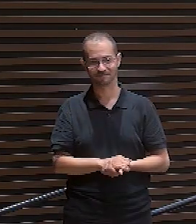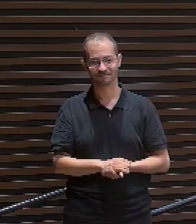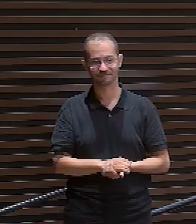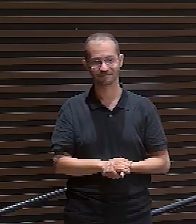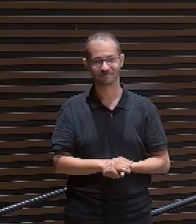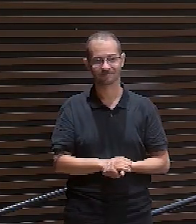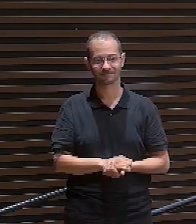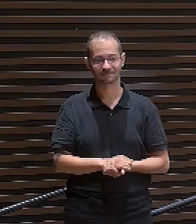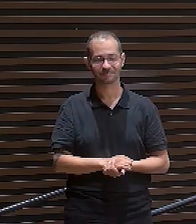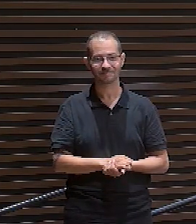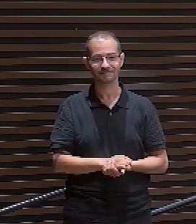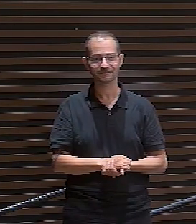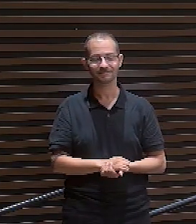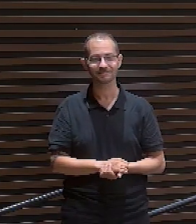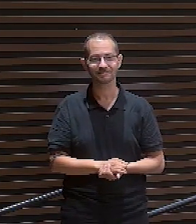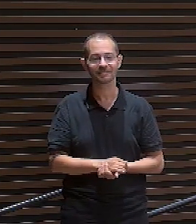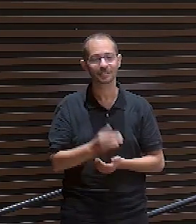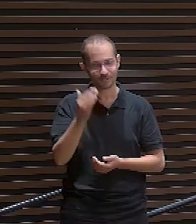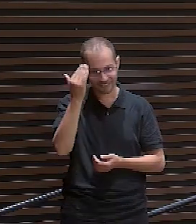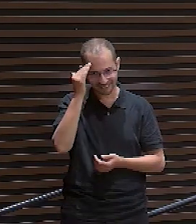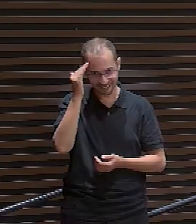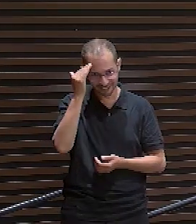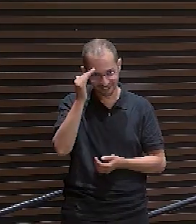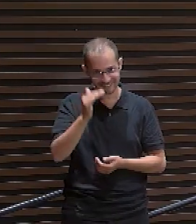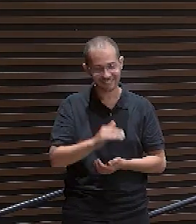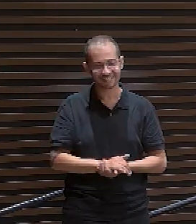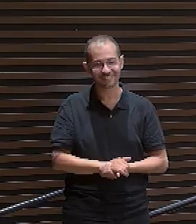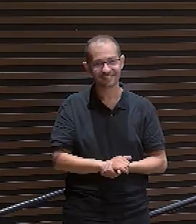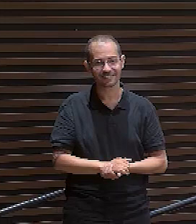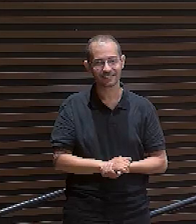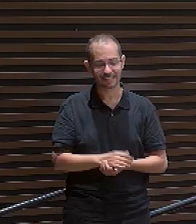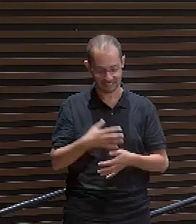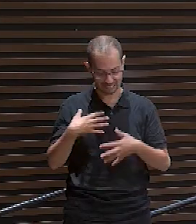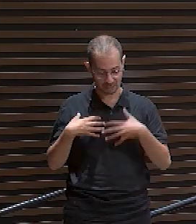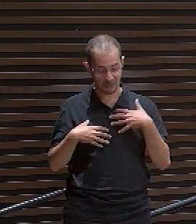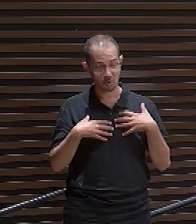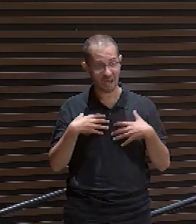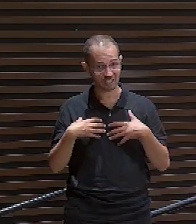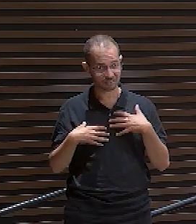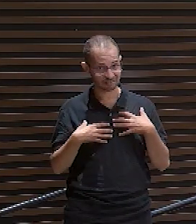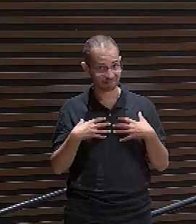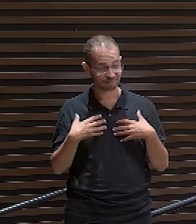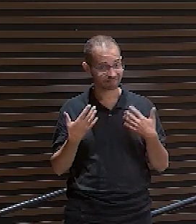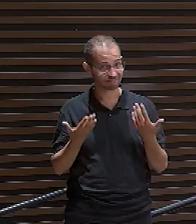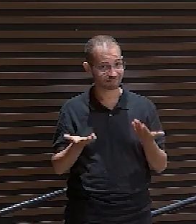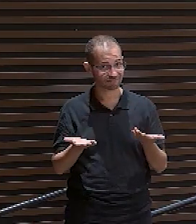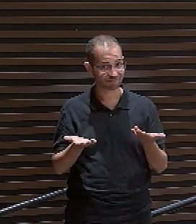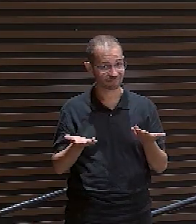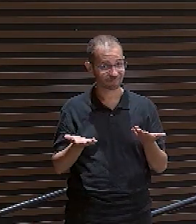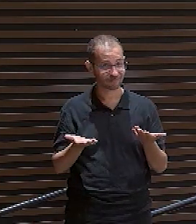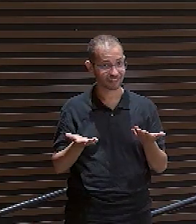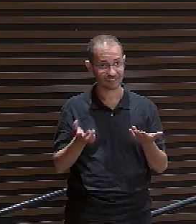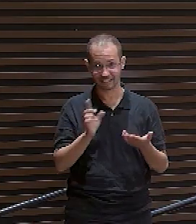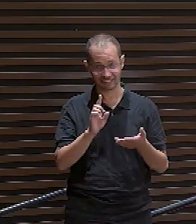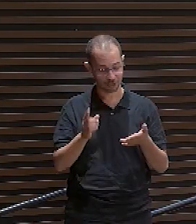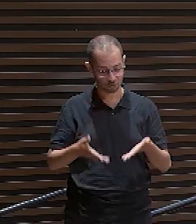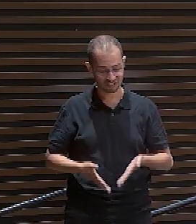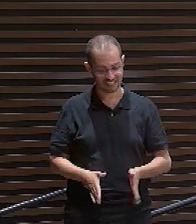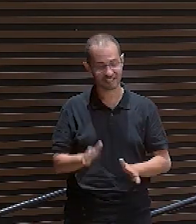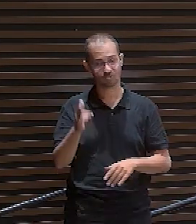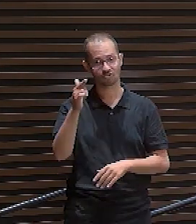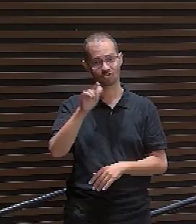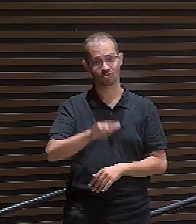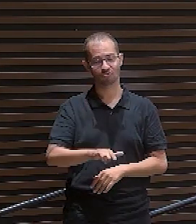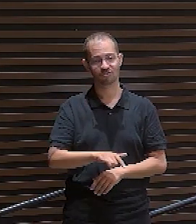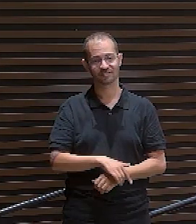Vocês estão captando a história? Está magoado? Não nasceu de novo.